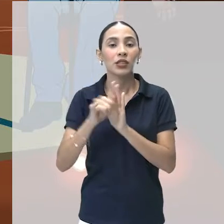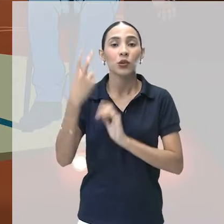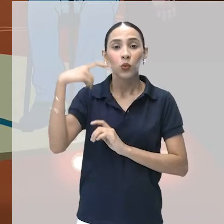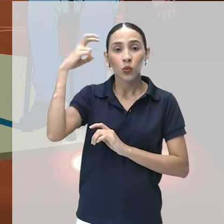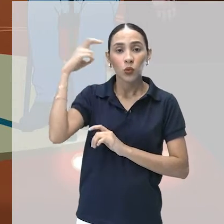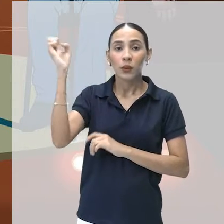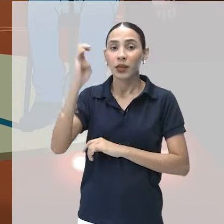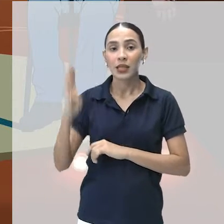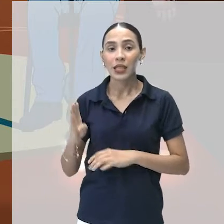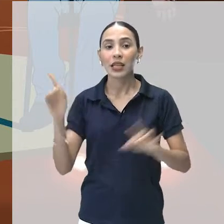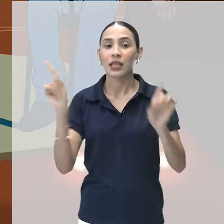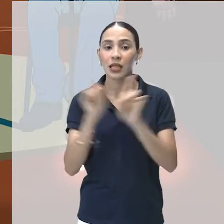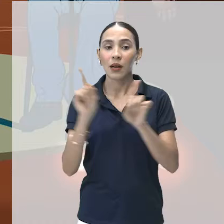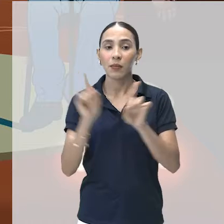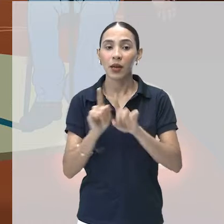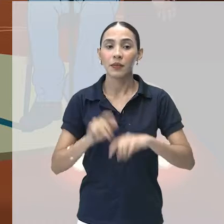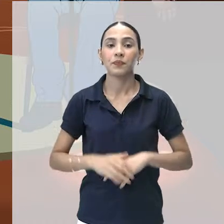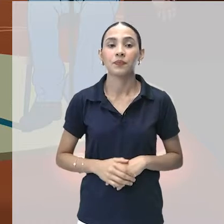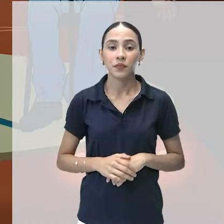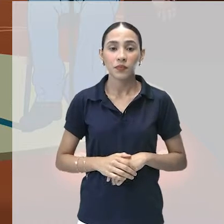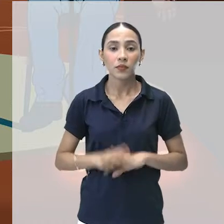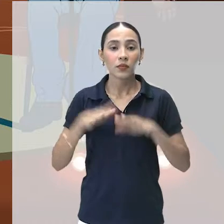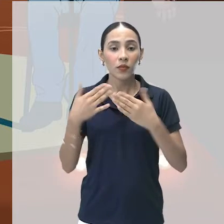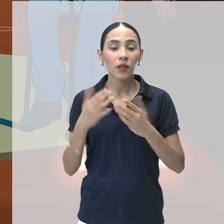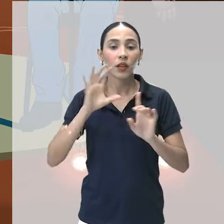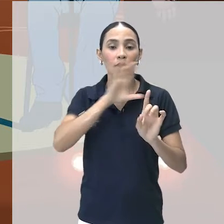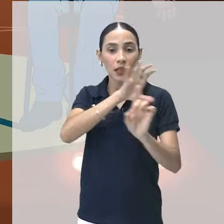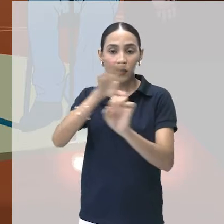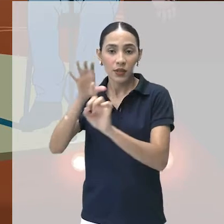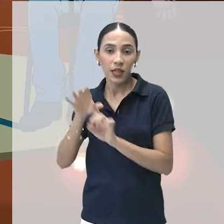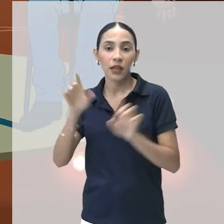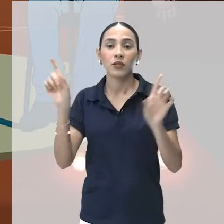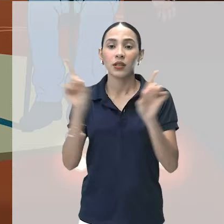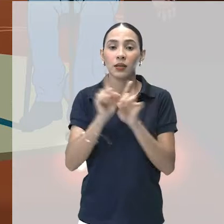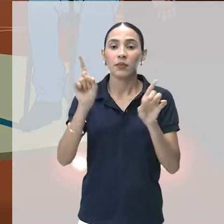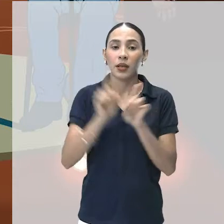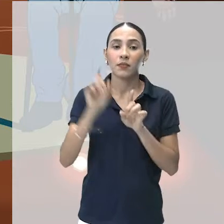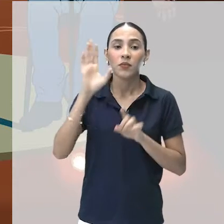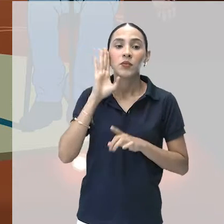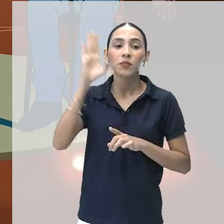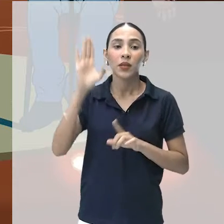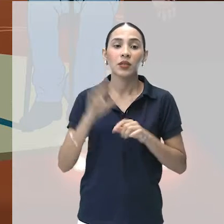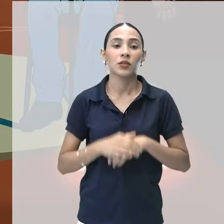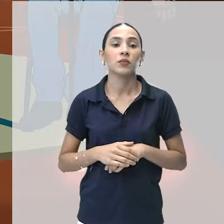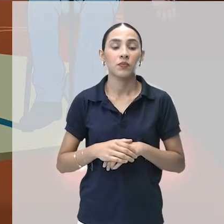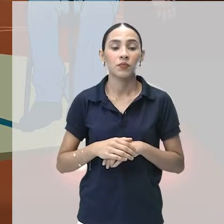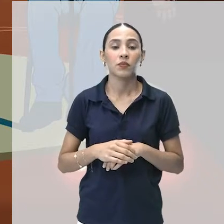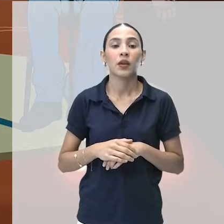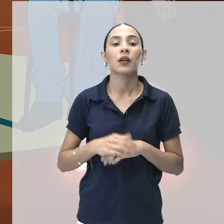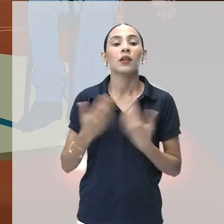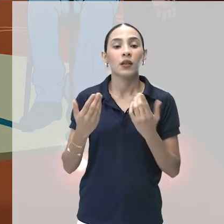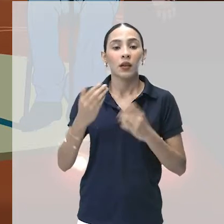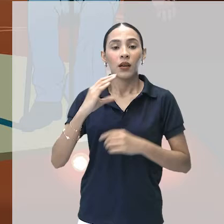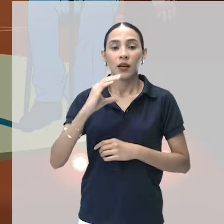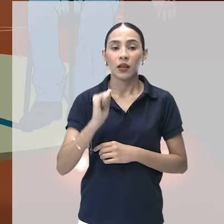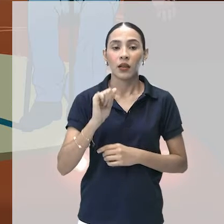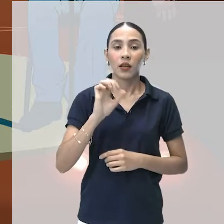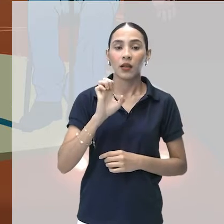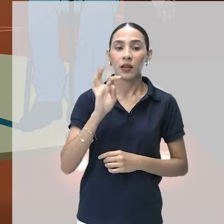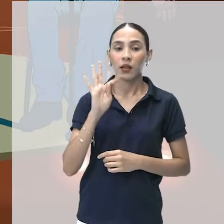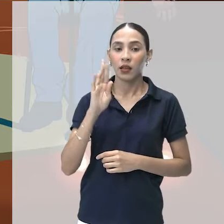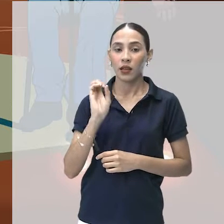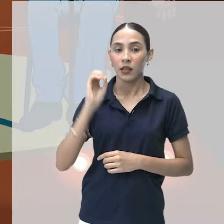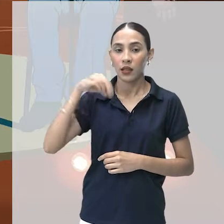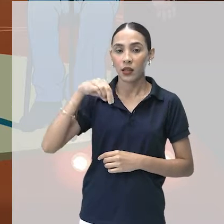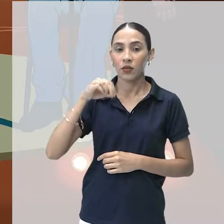brasileira. Continuando, esse movimento foi impulsionado principalmente pelos músicos Caetano Veloso e